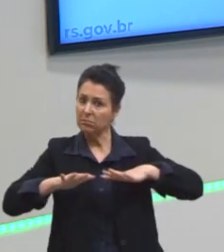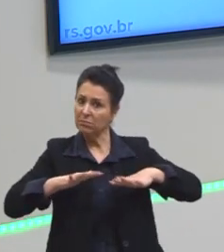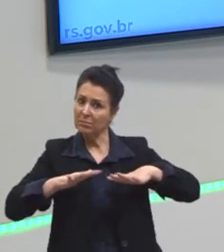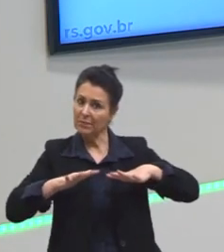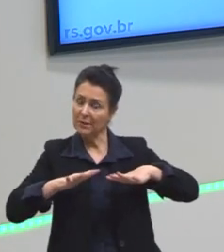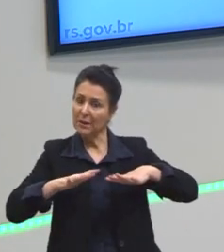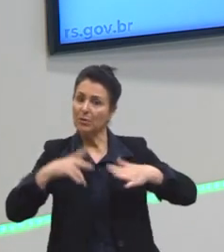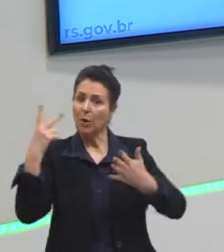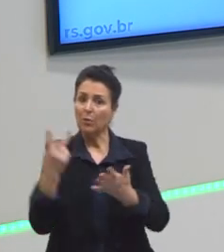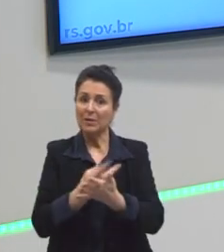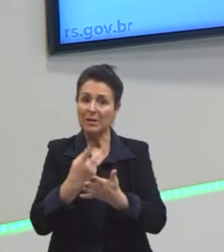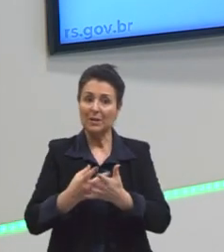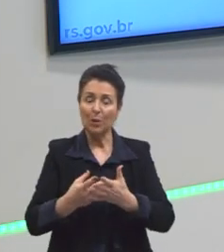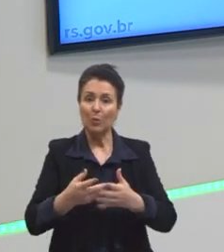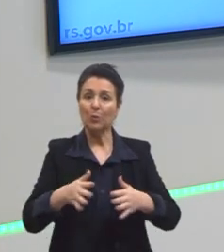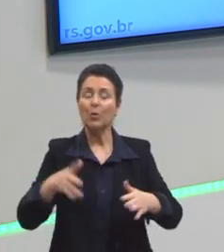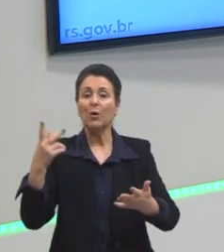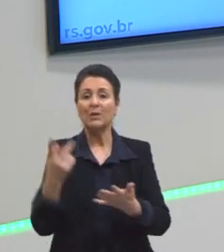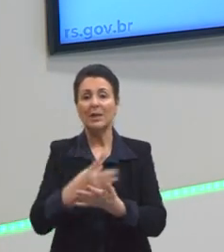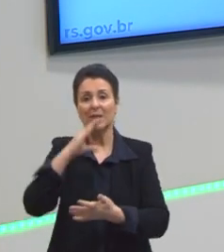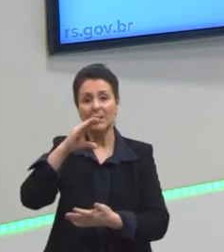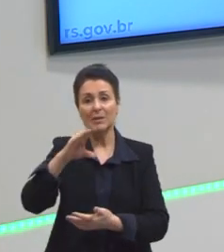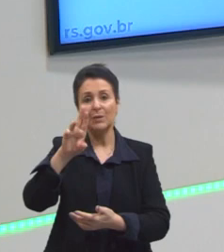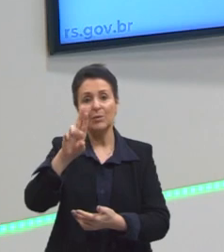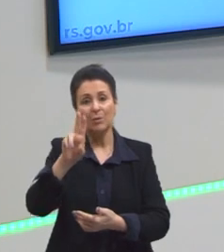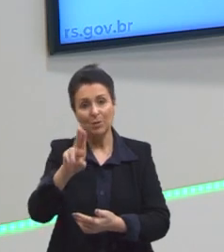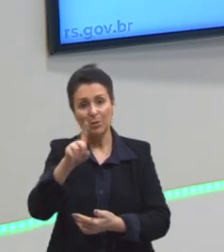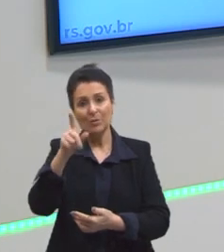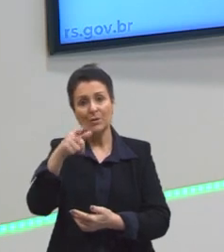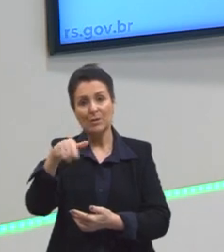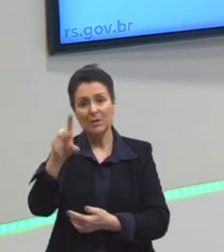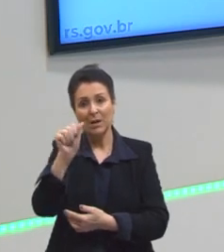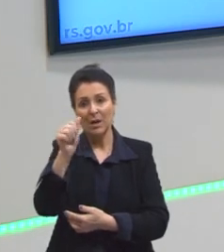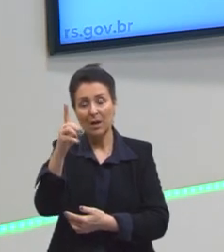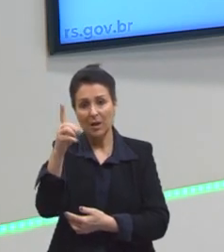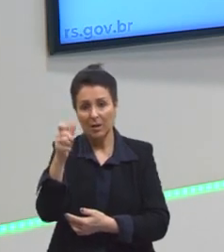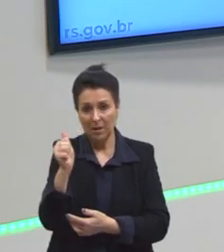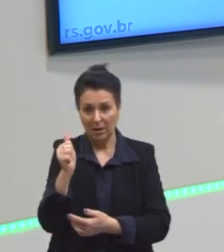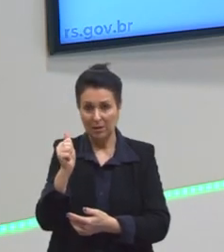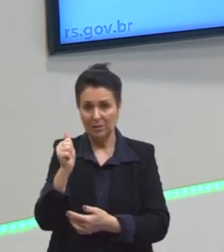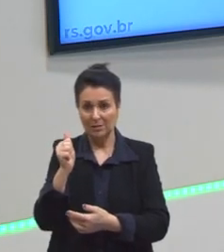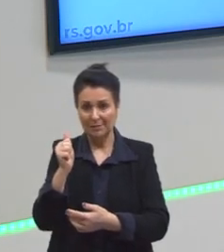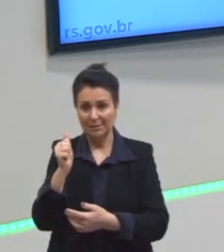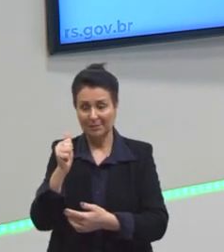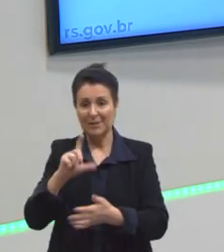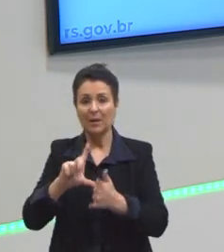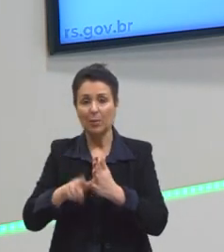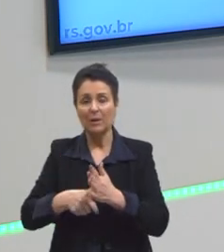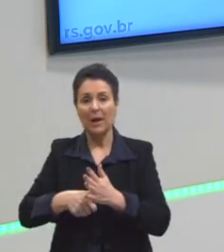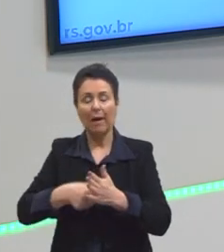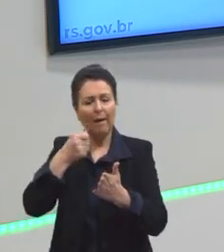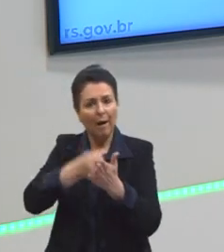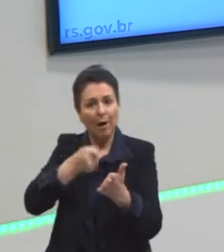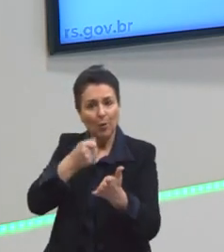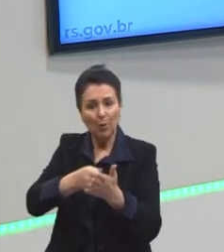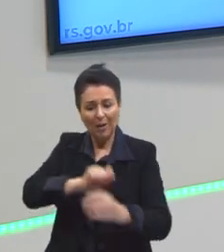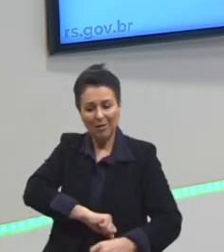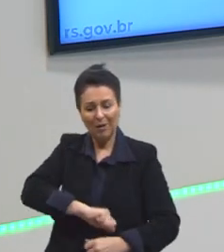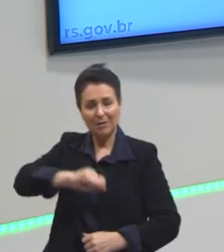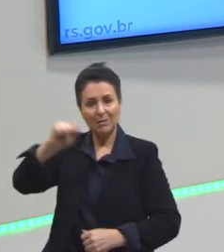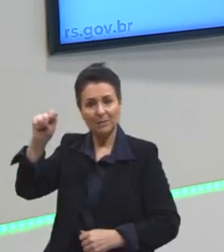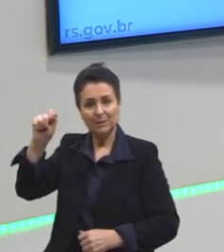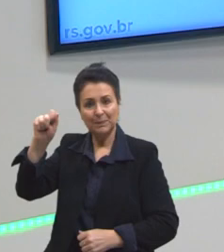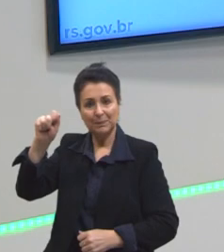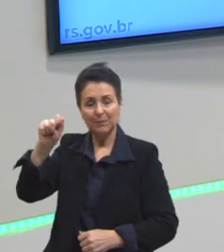aqui nas Cruzadas na tomada do Ocidente que a gente vai ver também mais adiante que é a luta do duas espadas Ou